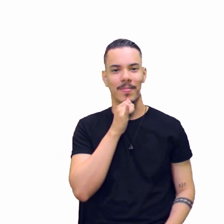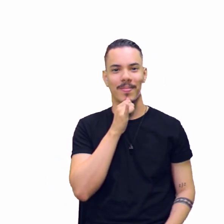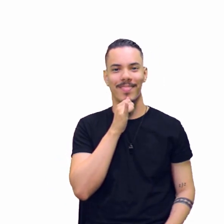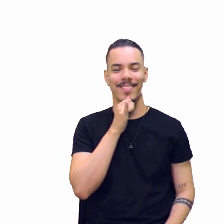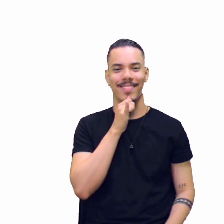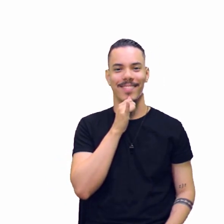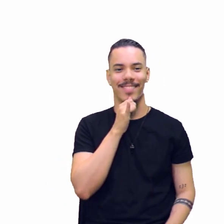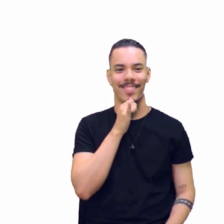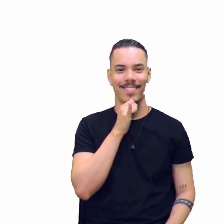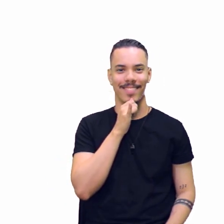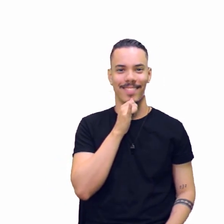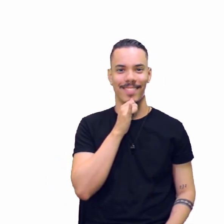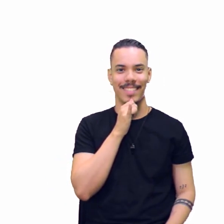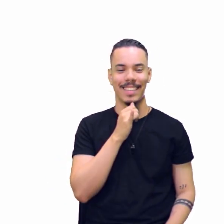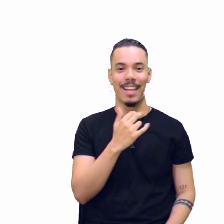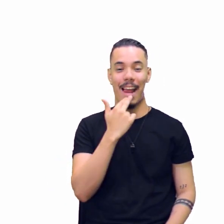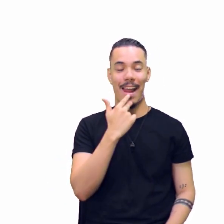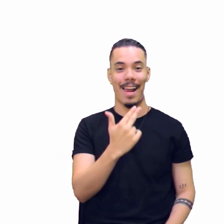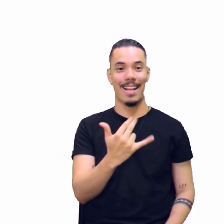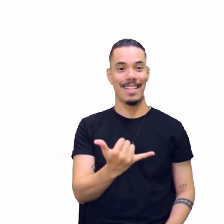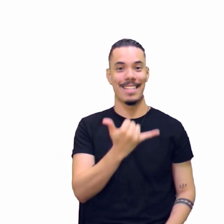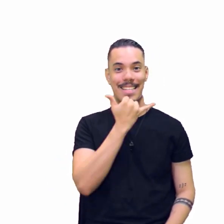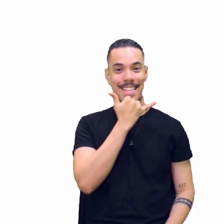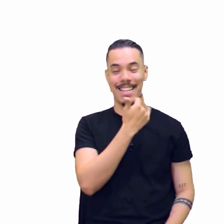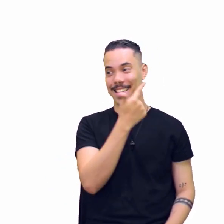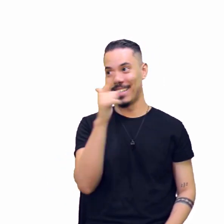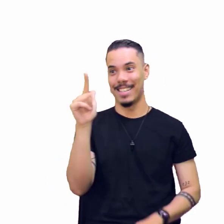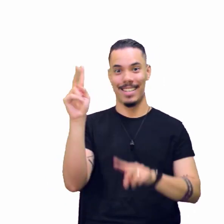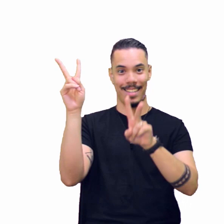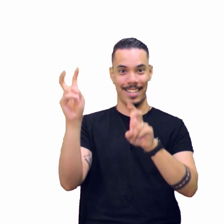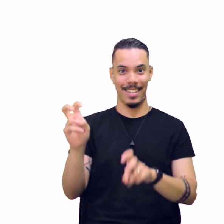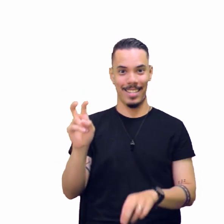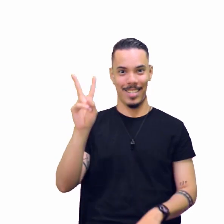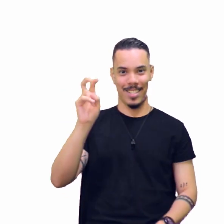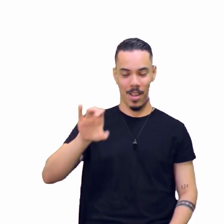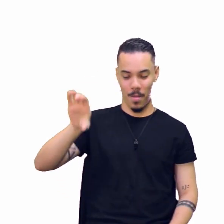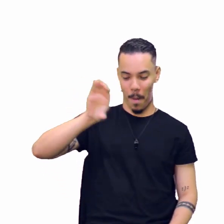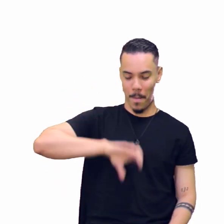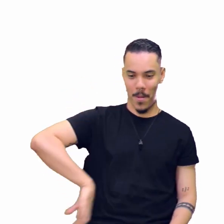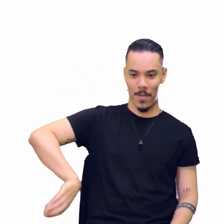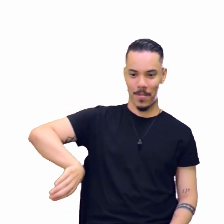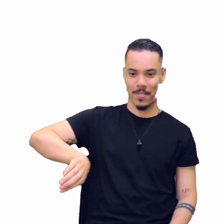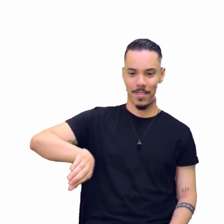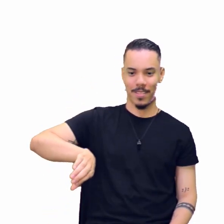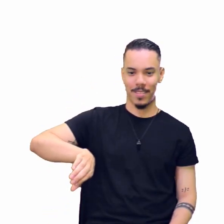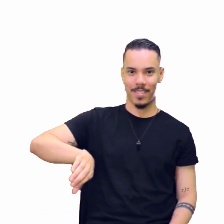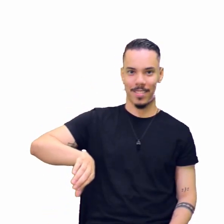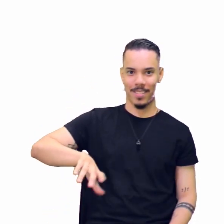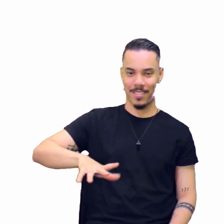pai eterno, engatei aqui, vou ter que mudar o assunto sobre o aborto.